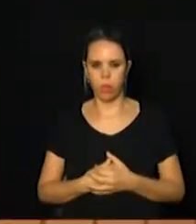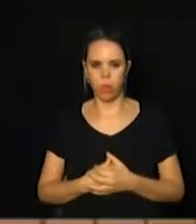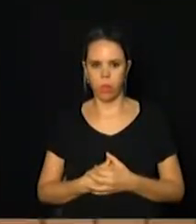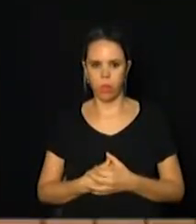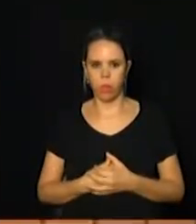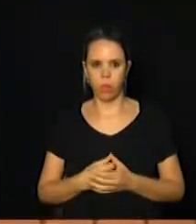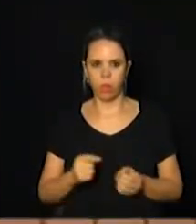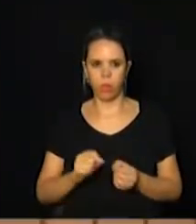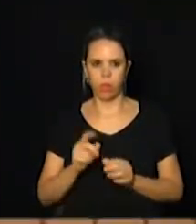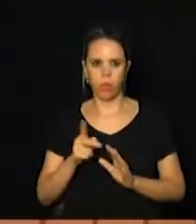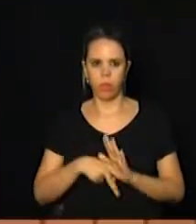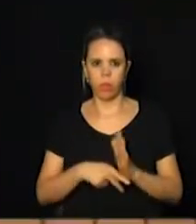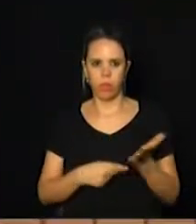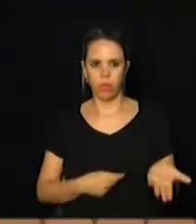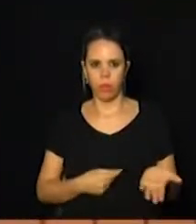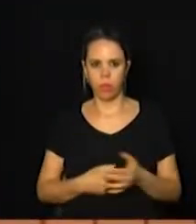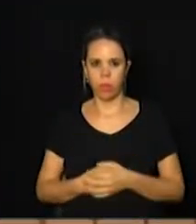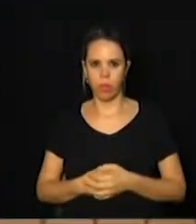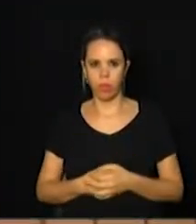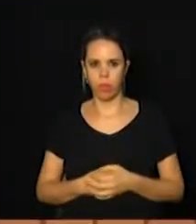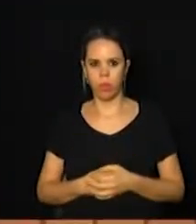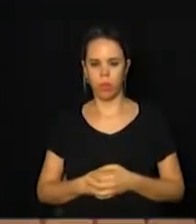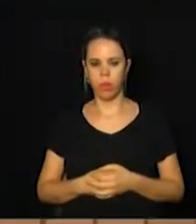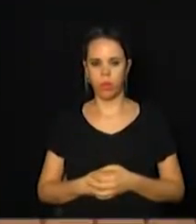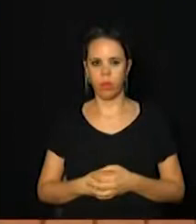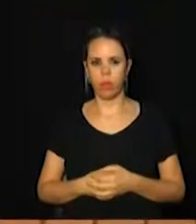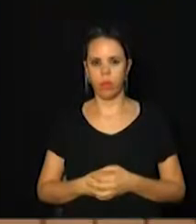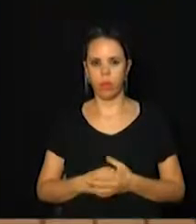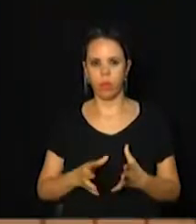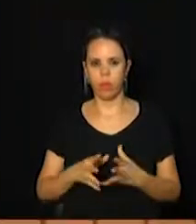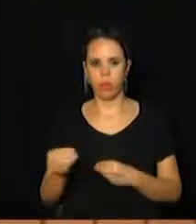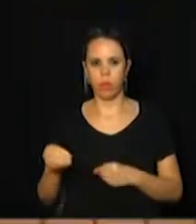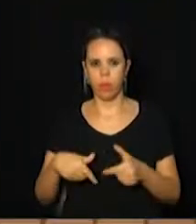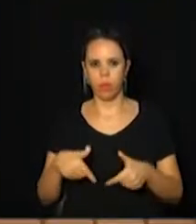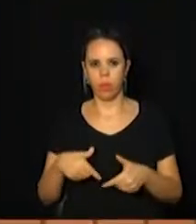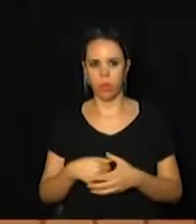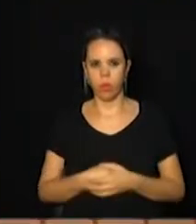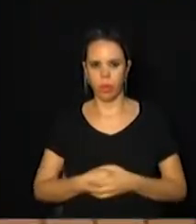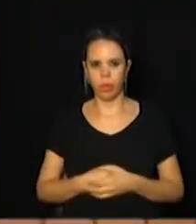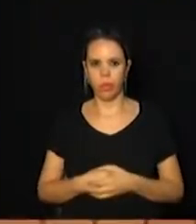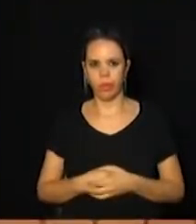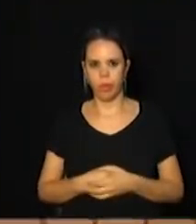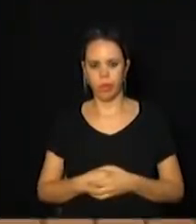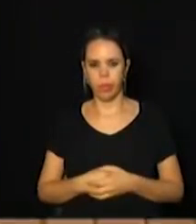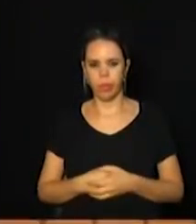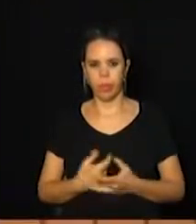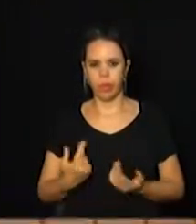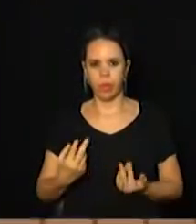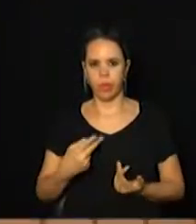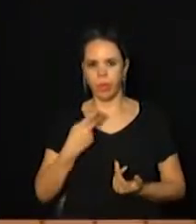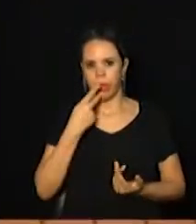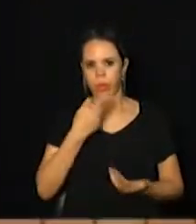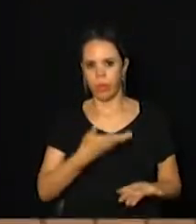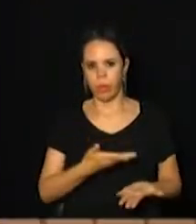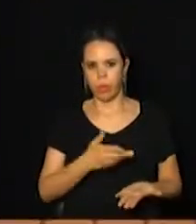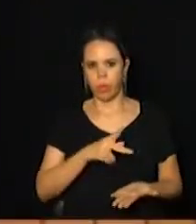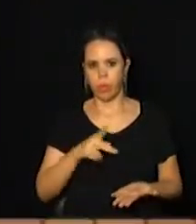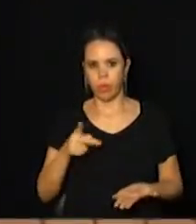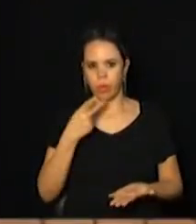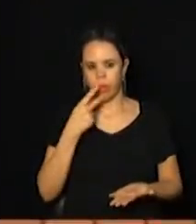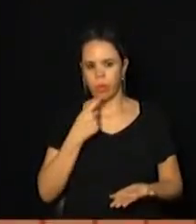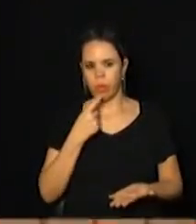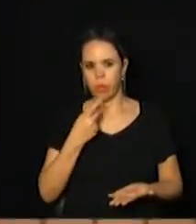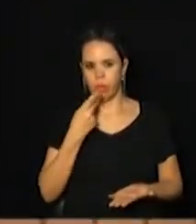e vai fazer um projeto para os estímulos trabalhadores quer que o o presidente